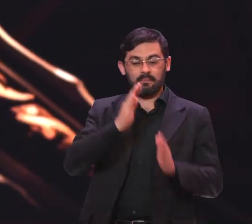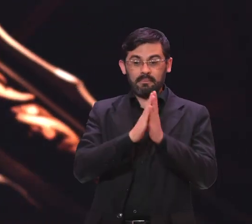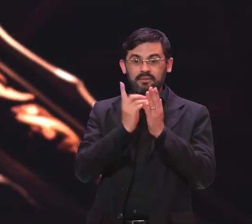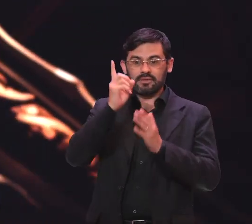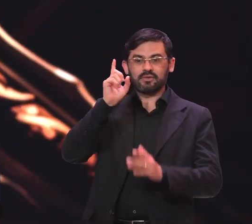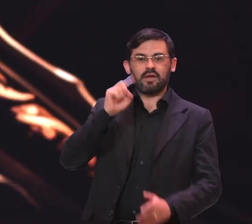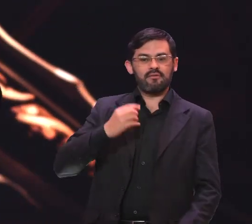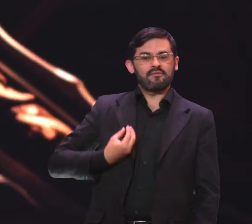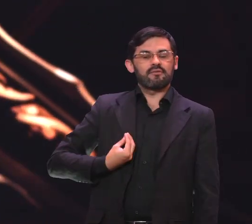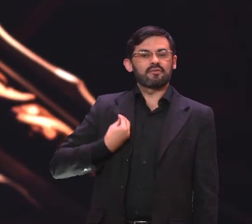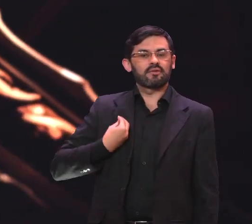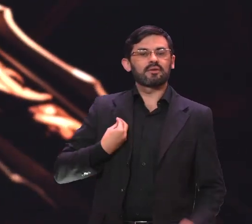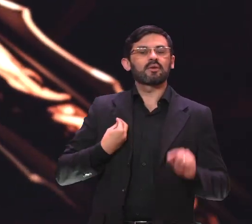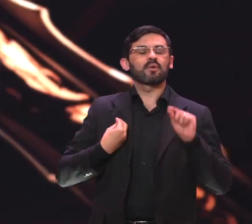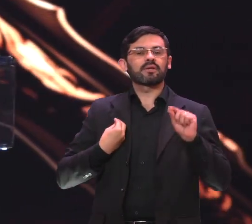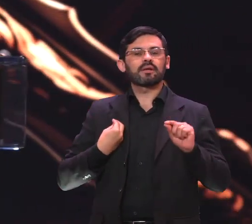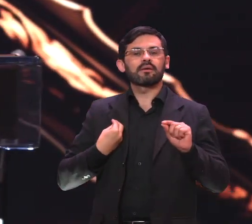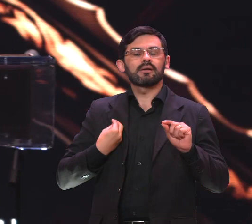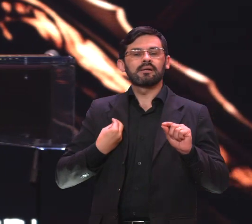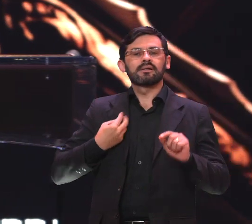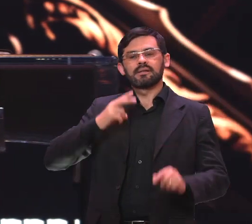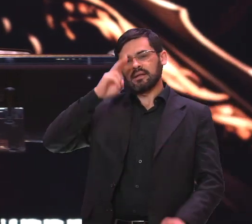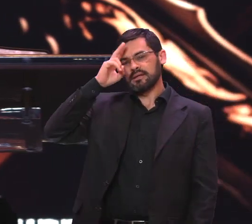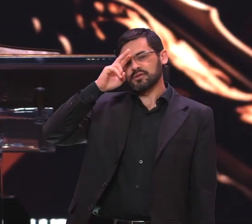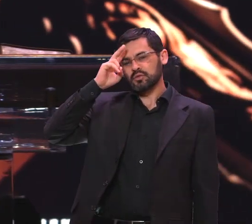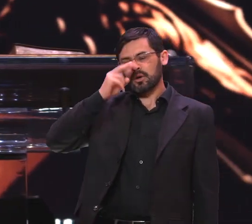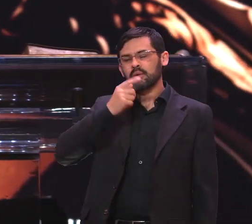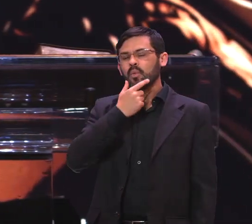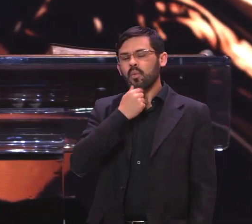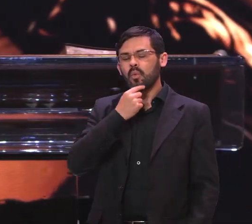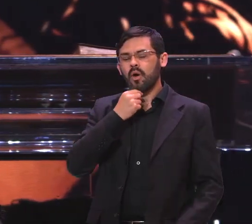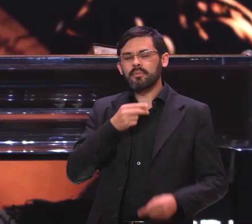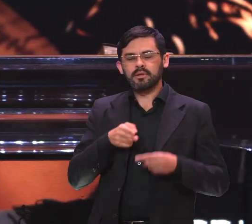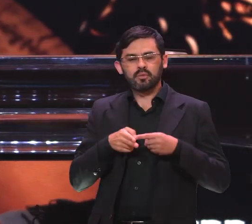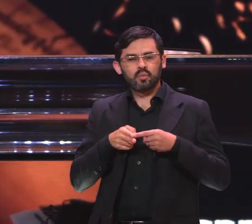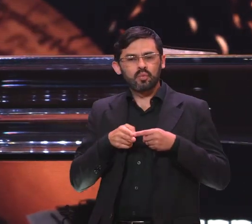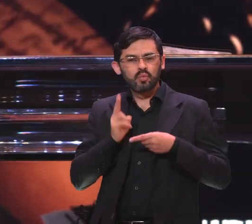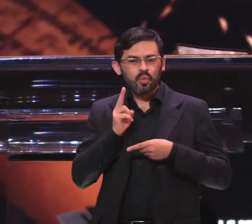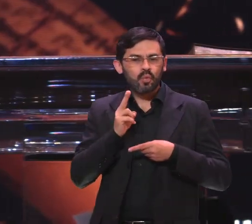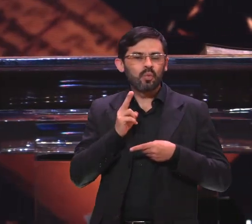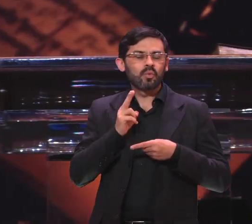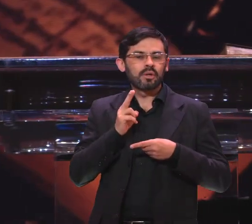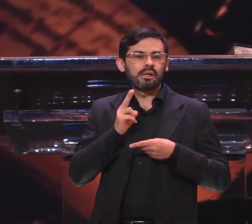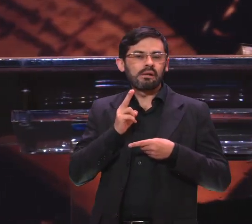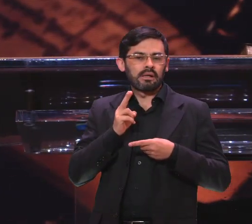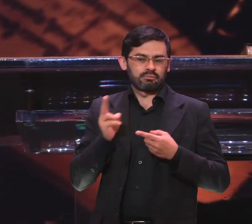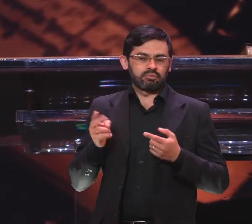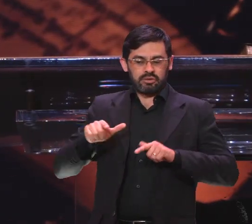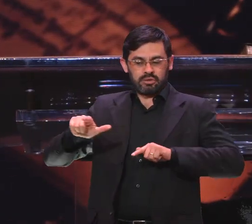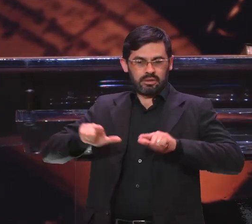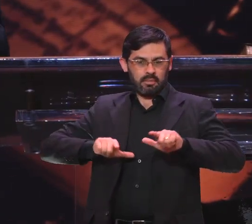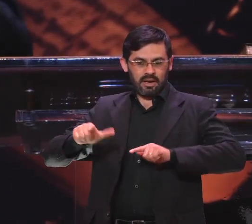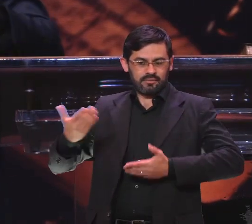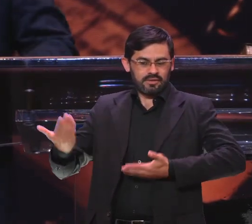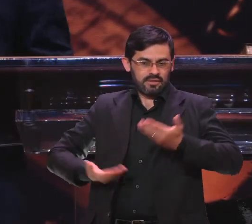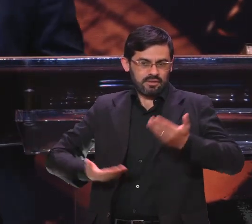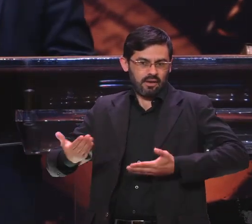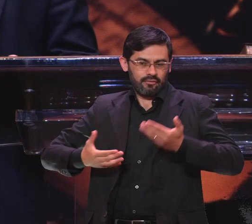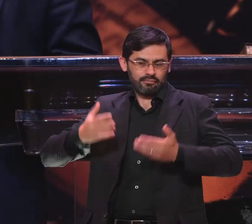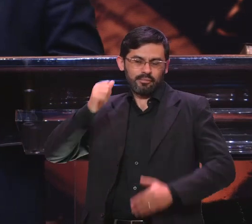viva, é a história do eunuco, superintendente da rainha Candace. Aquele